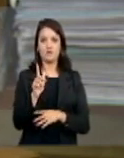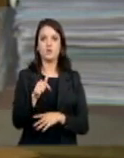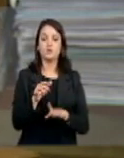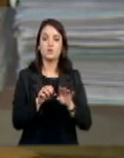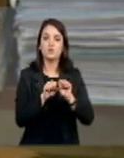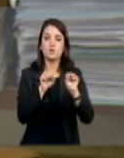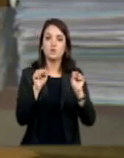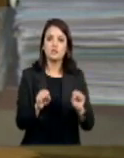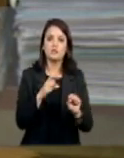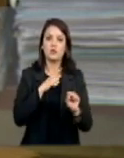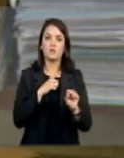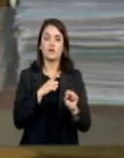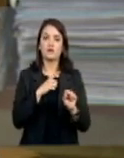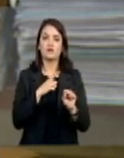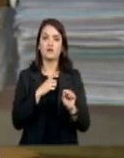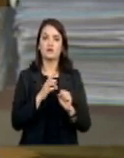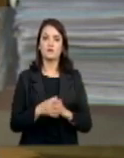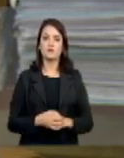de lavagem